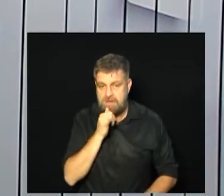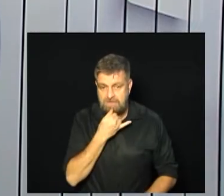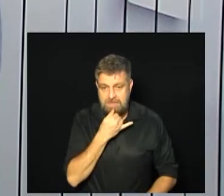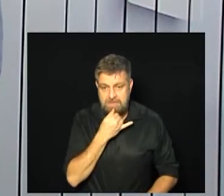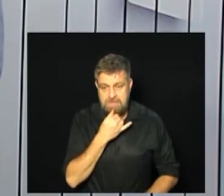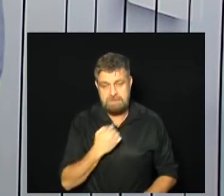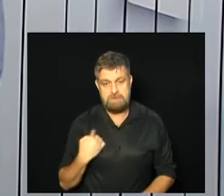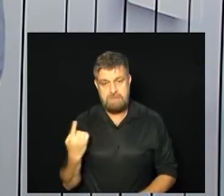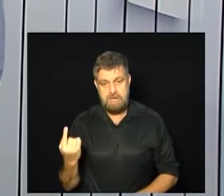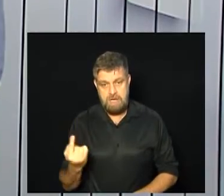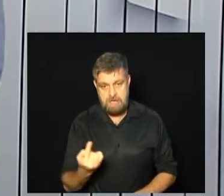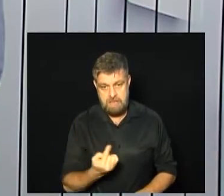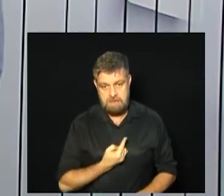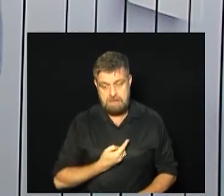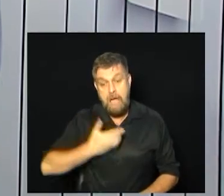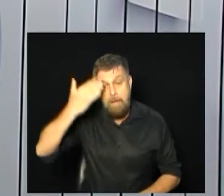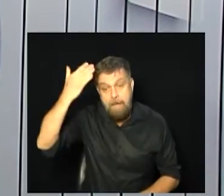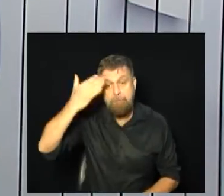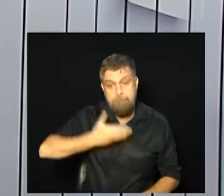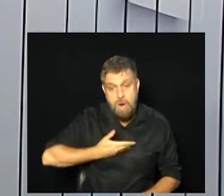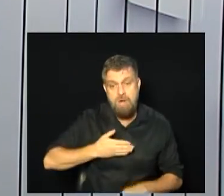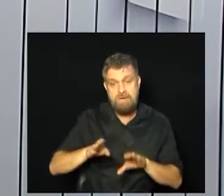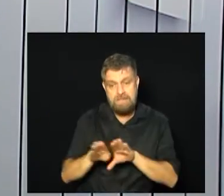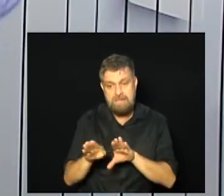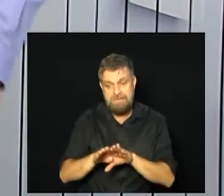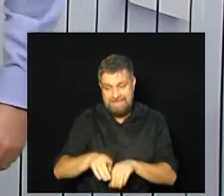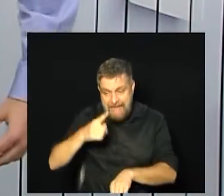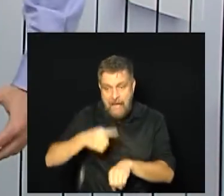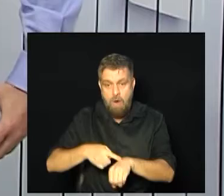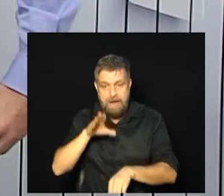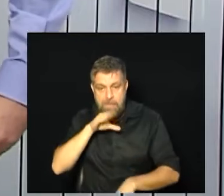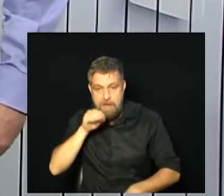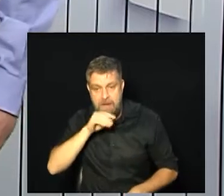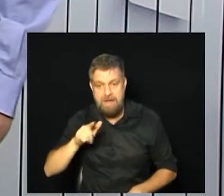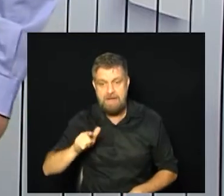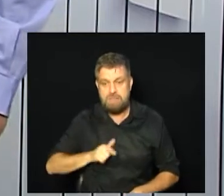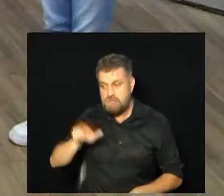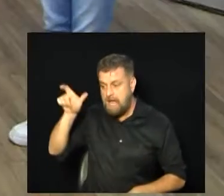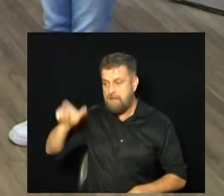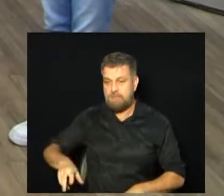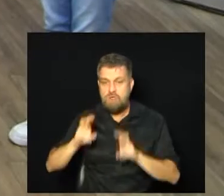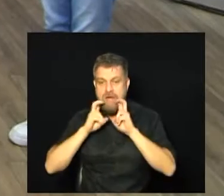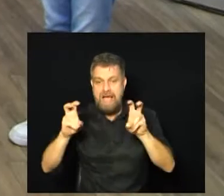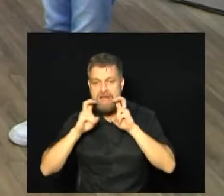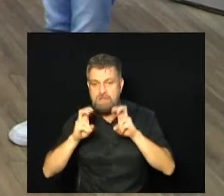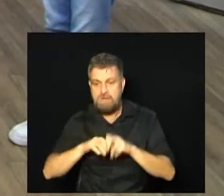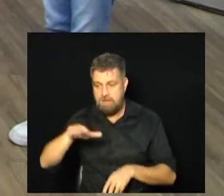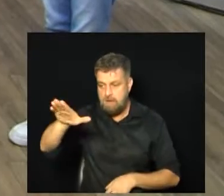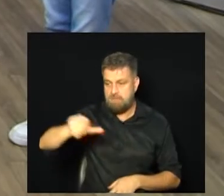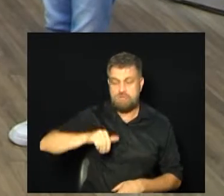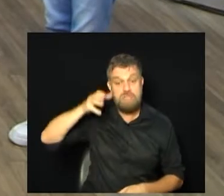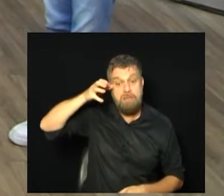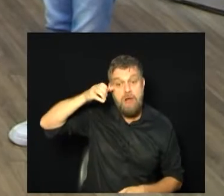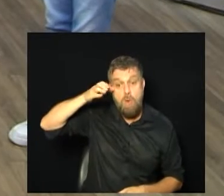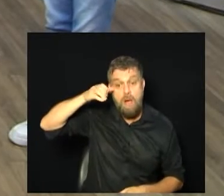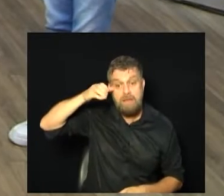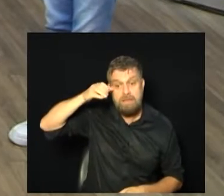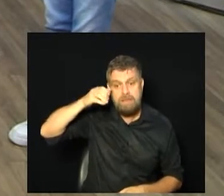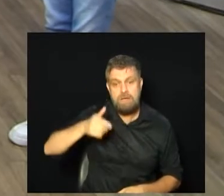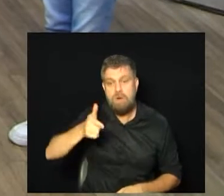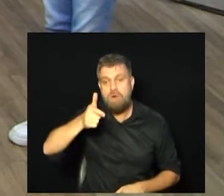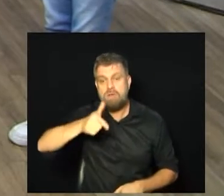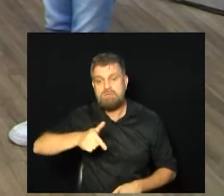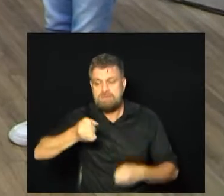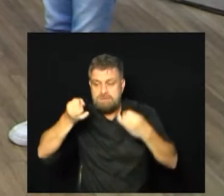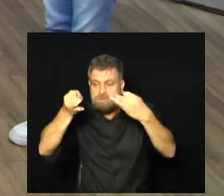Infelizmente, isso é uma prova também, né? Mas a gente vai, inclusive, voltar a acionar o André Aranha. André, queria que você